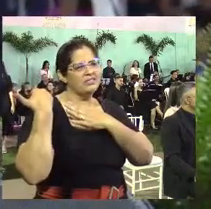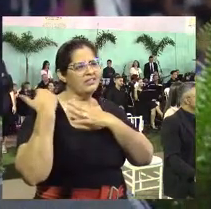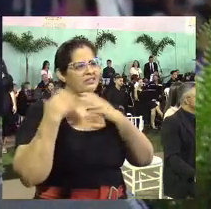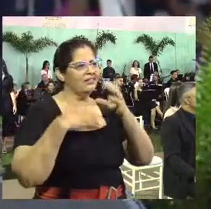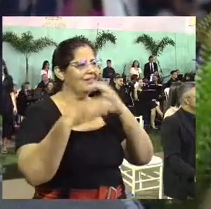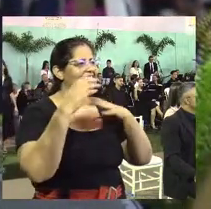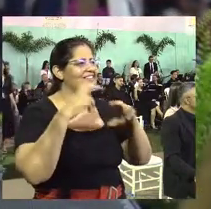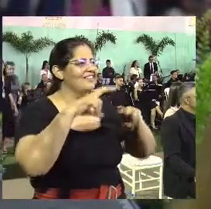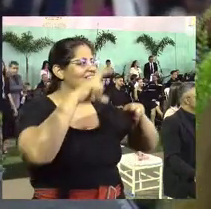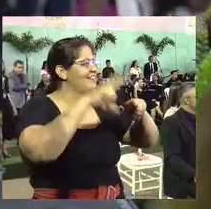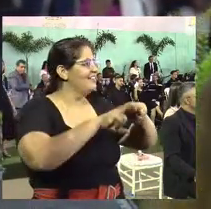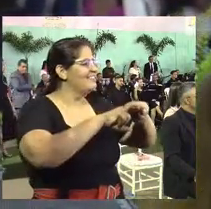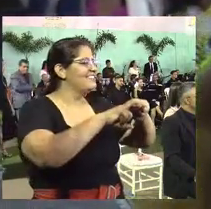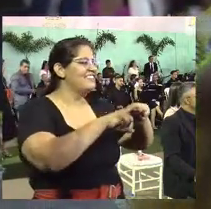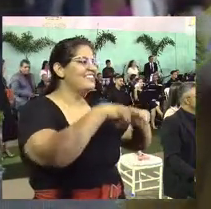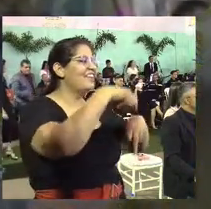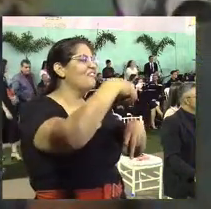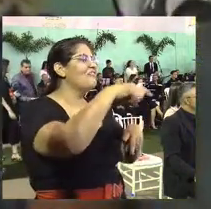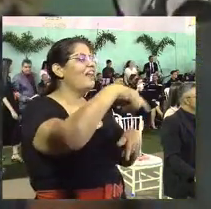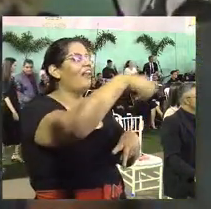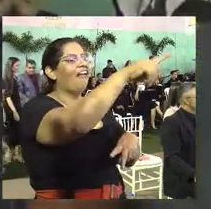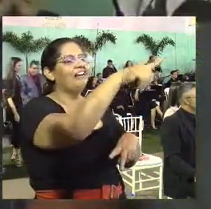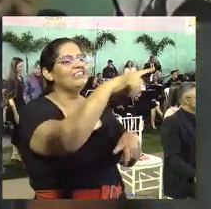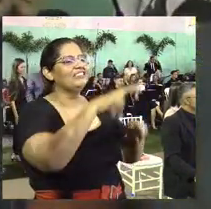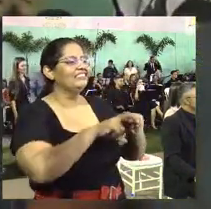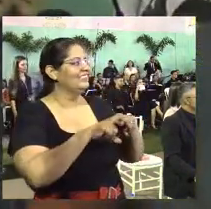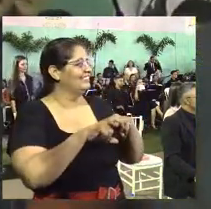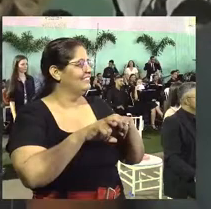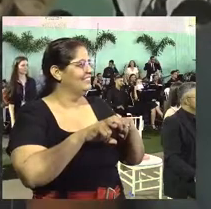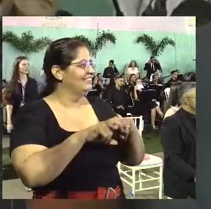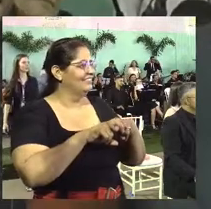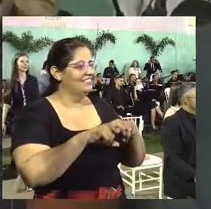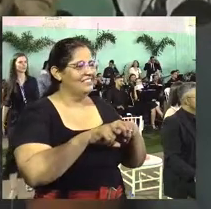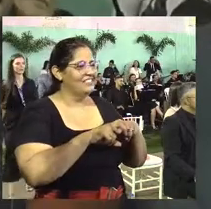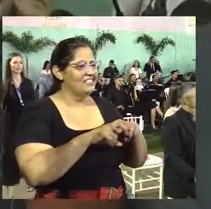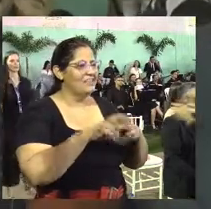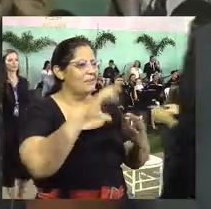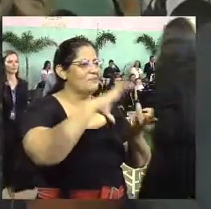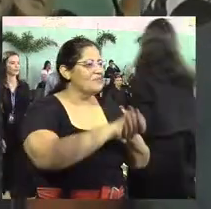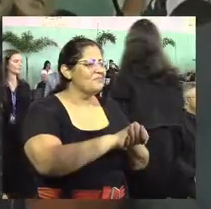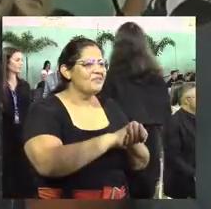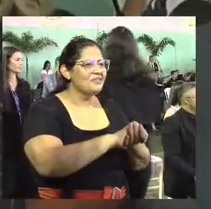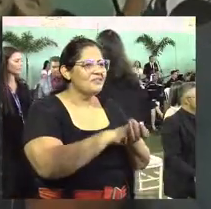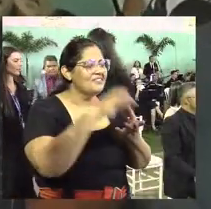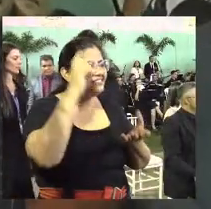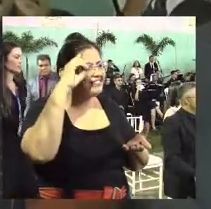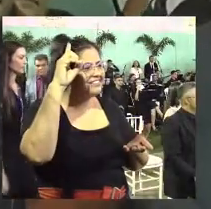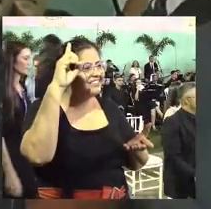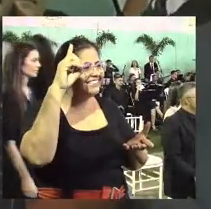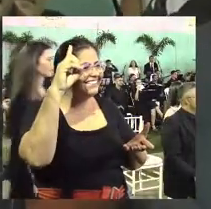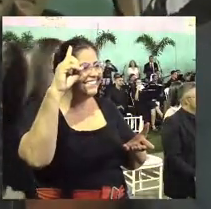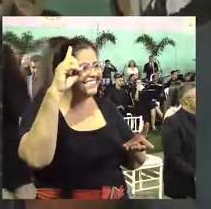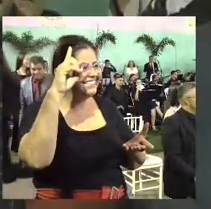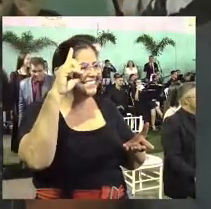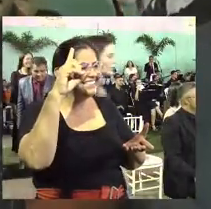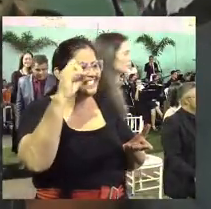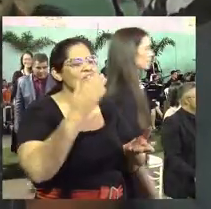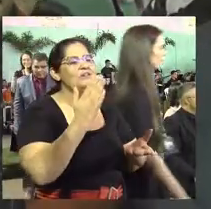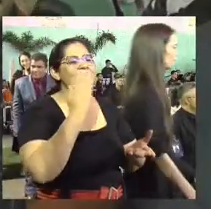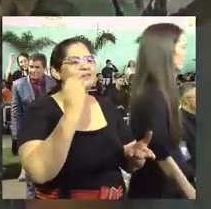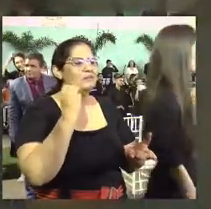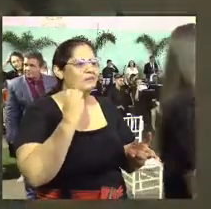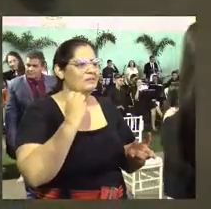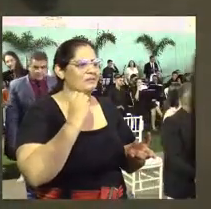cantava aqui eu sentava lá naquela naquela arquibancada Eu e meu marido teve um dia que o pastor pediu a melhor oferta para dar